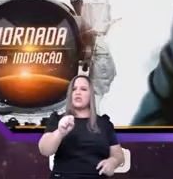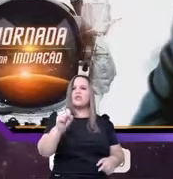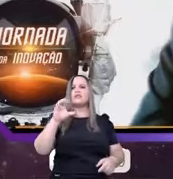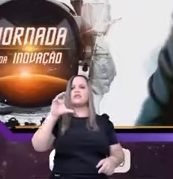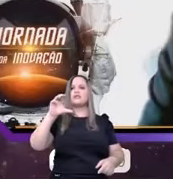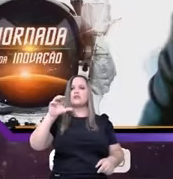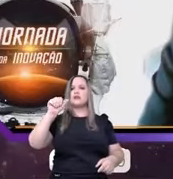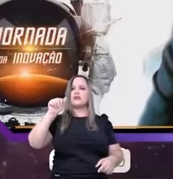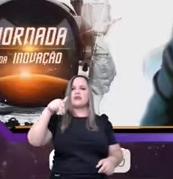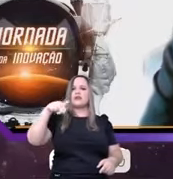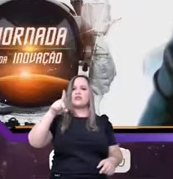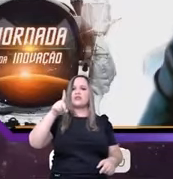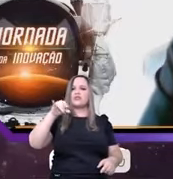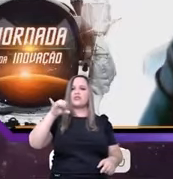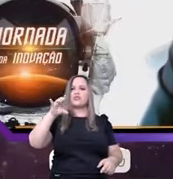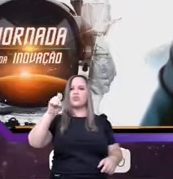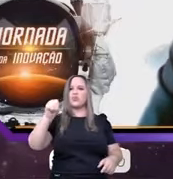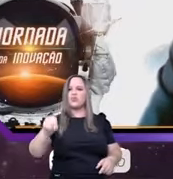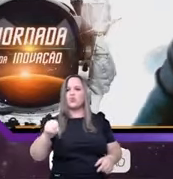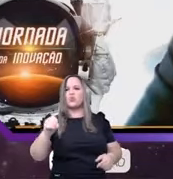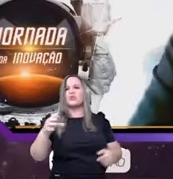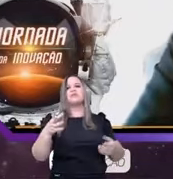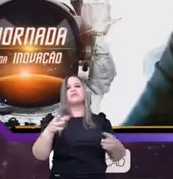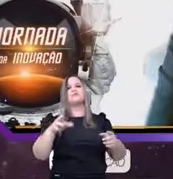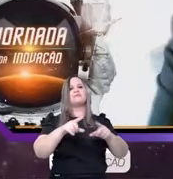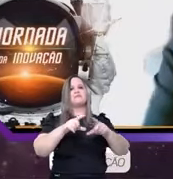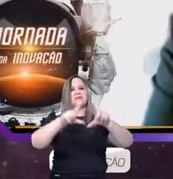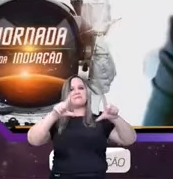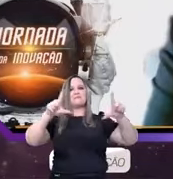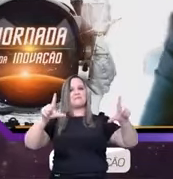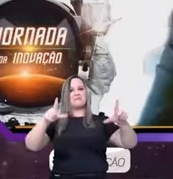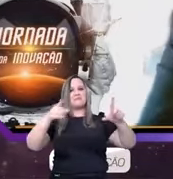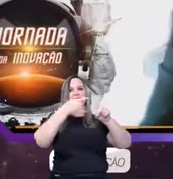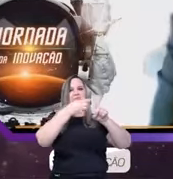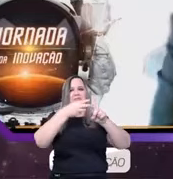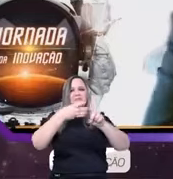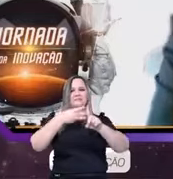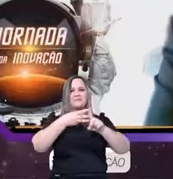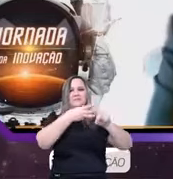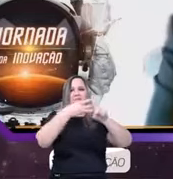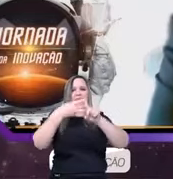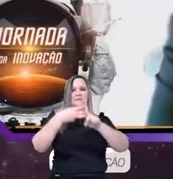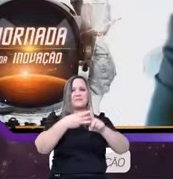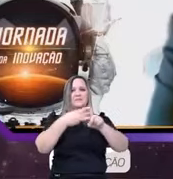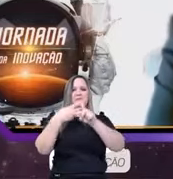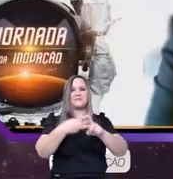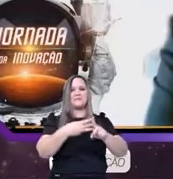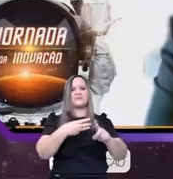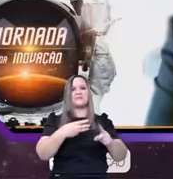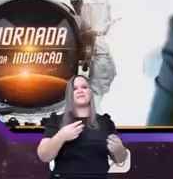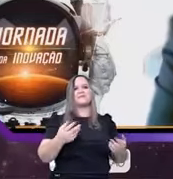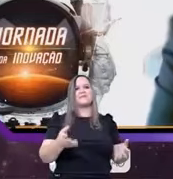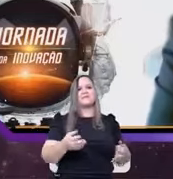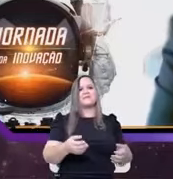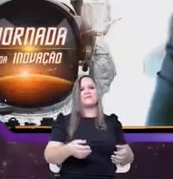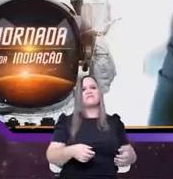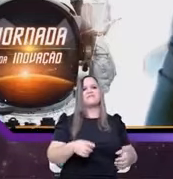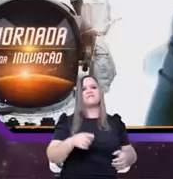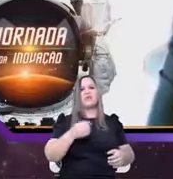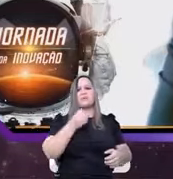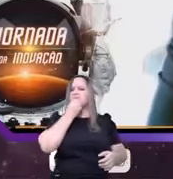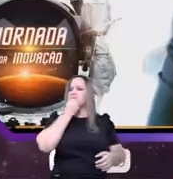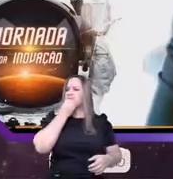por terem umbriado esse painel. Luiz, você é top, né, você fez lá no CNJ,